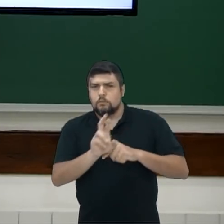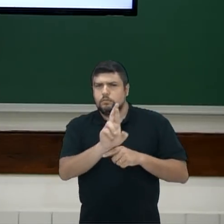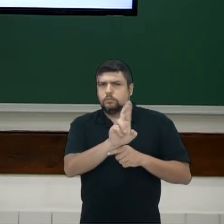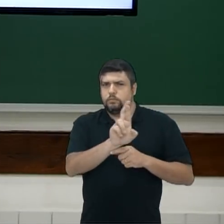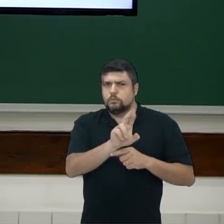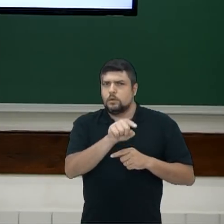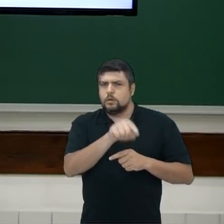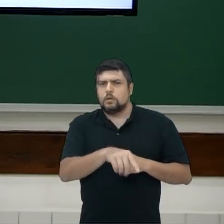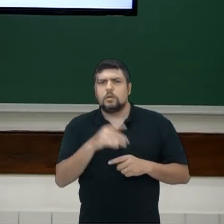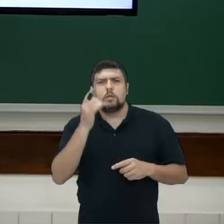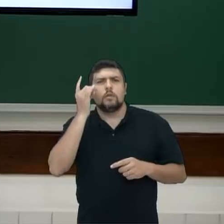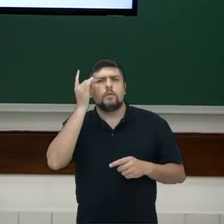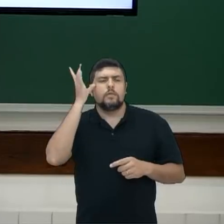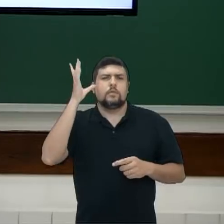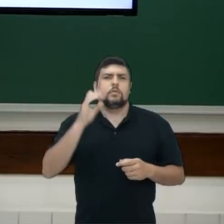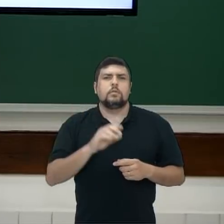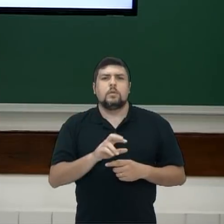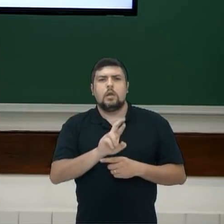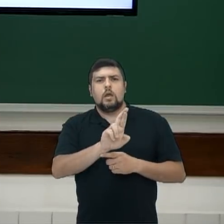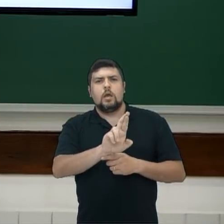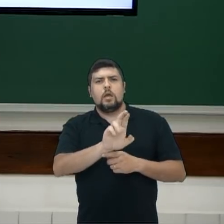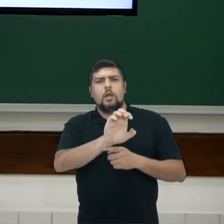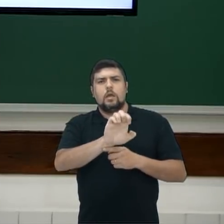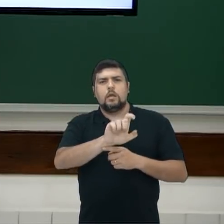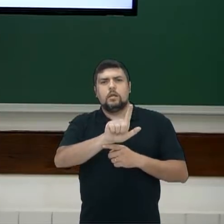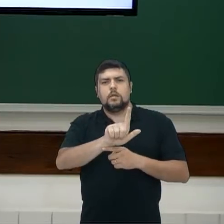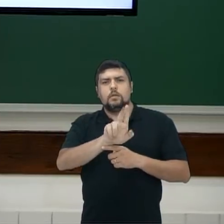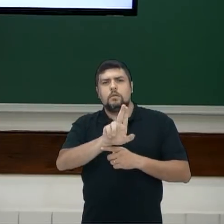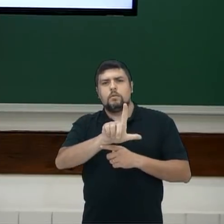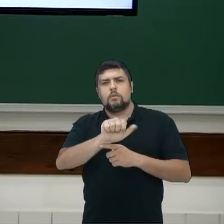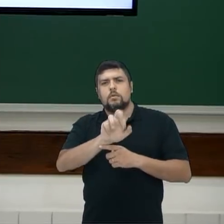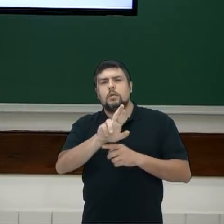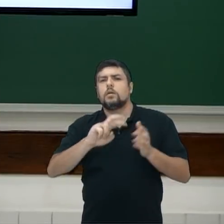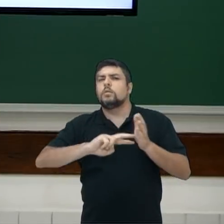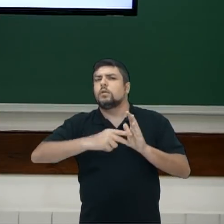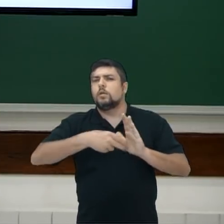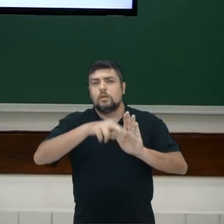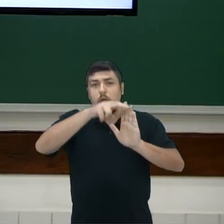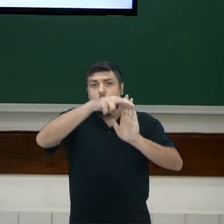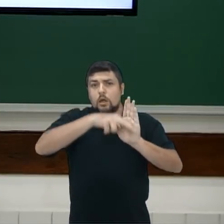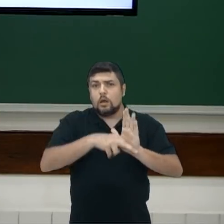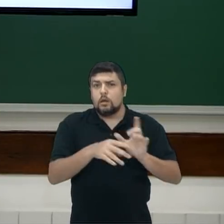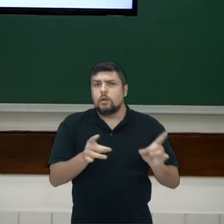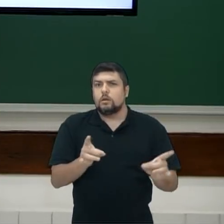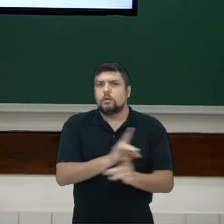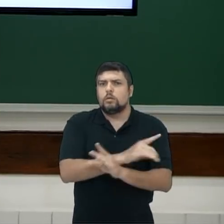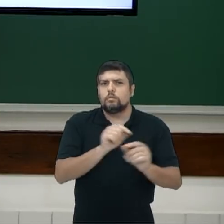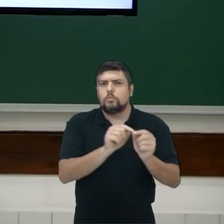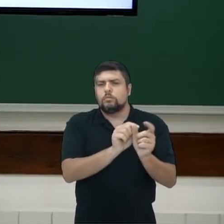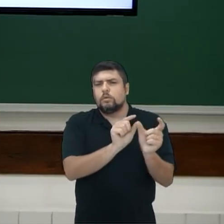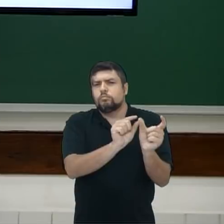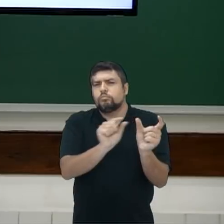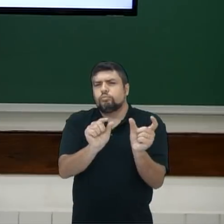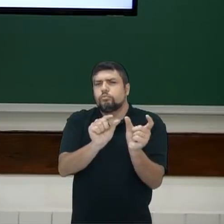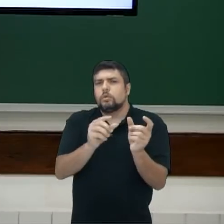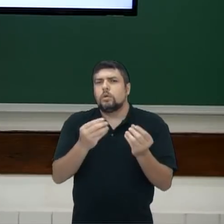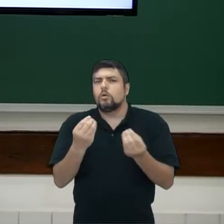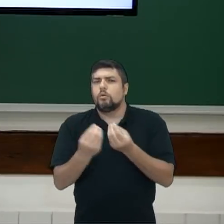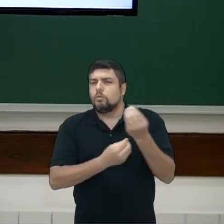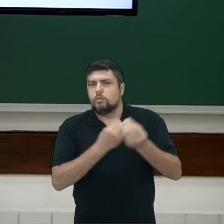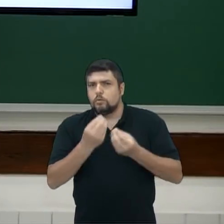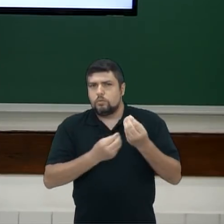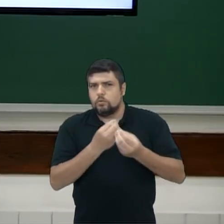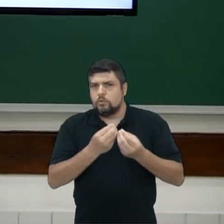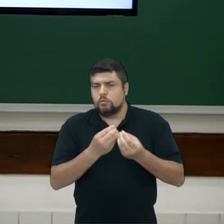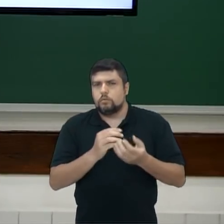Como o nome já diz, regular, tem uma regra única, certo? Então, vamos ver que verbos é esse, como é que eu vou fazer para